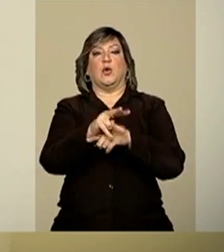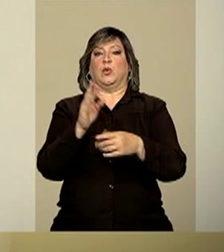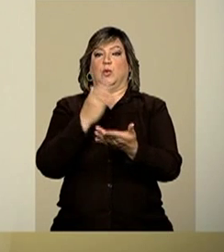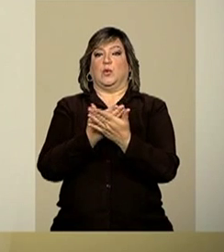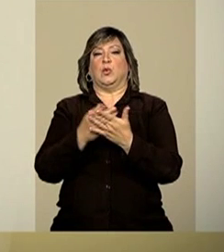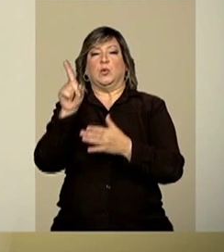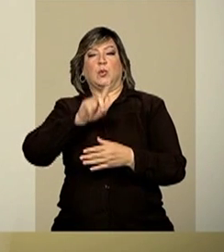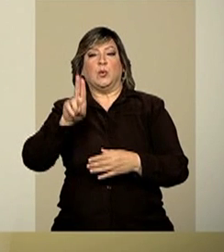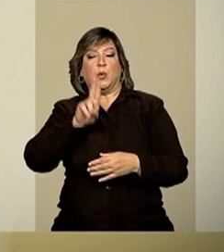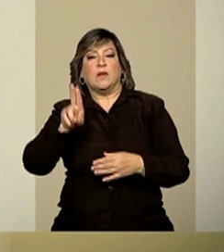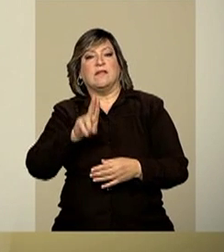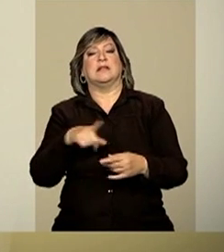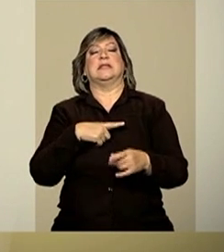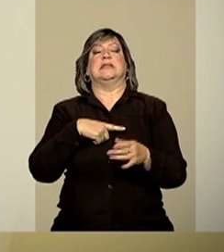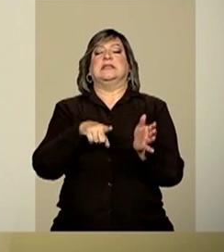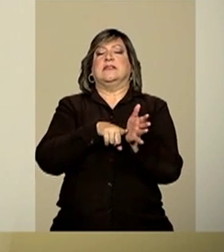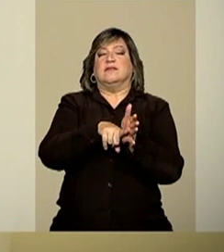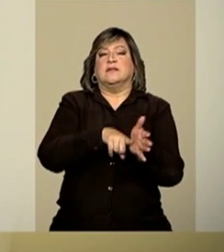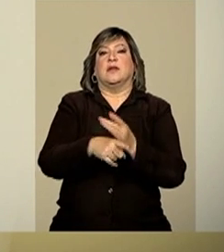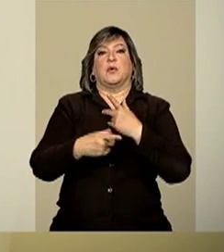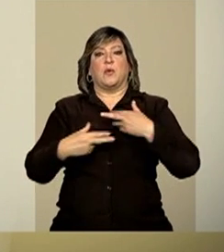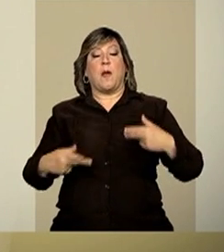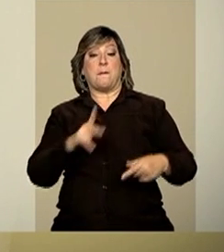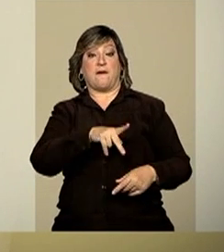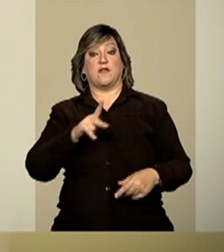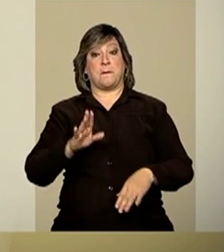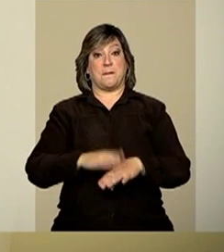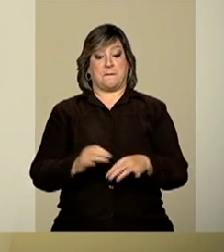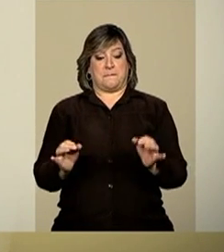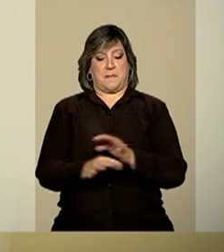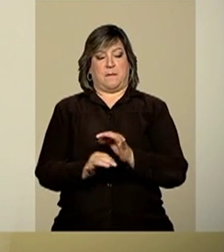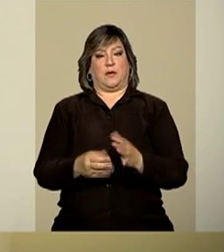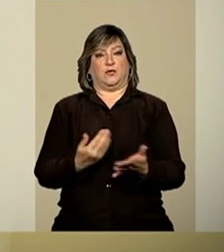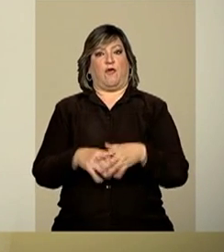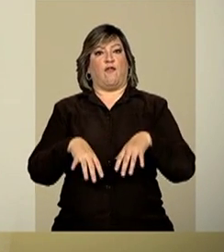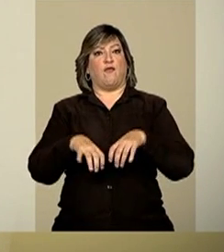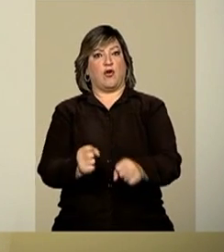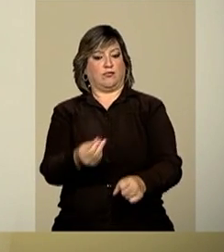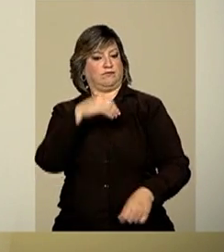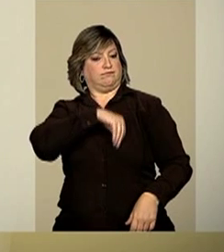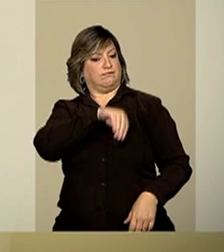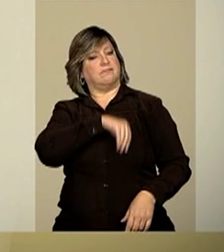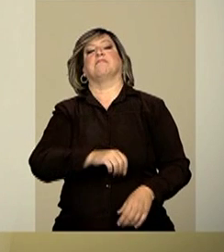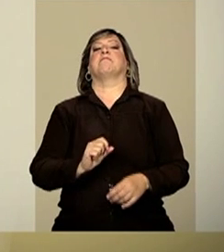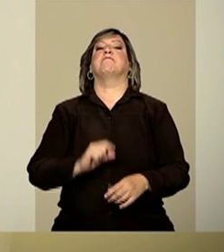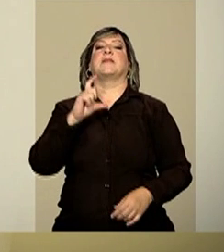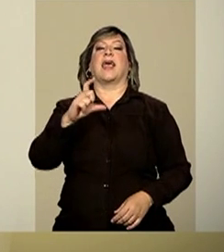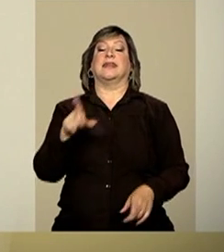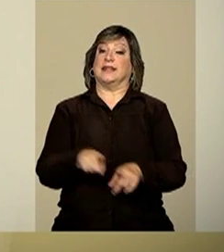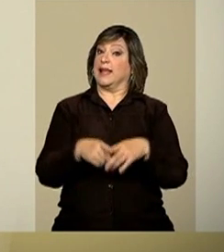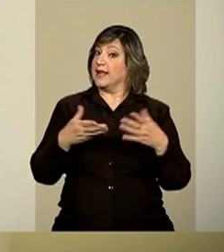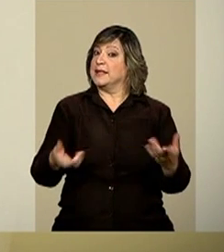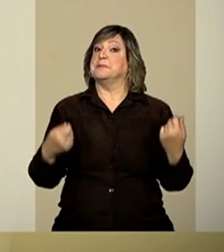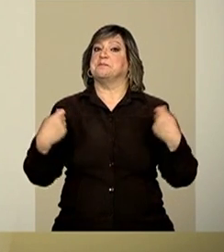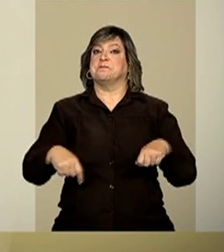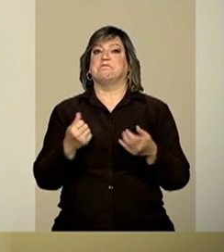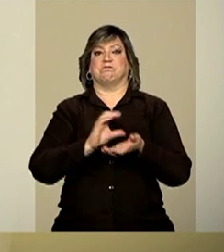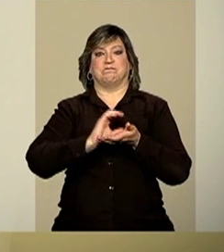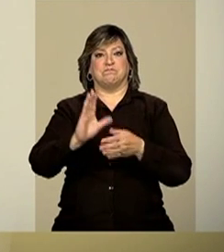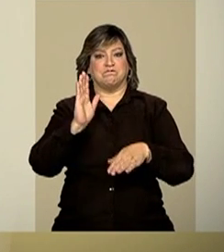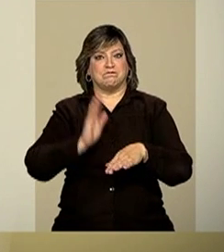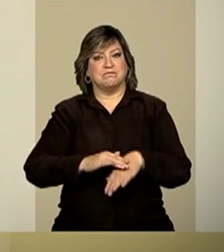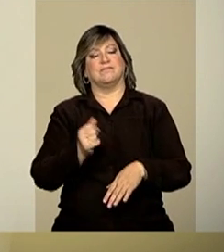inovação e professores mais preparados e bem remunerados. Tudo isso requer mais investimentos